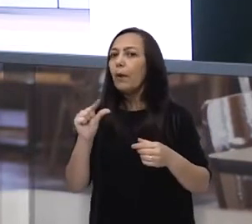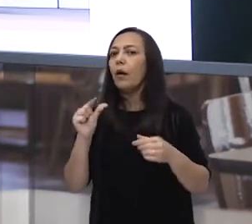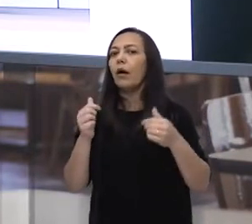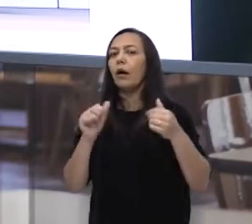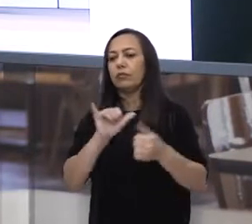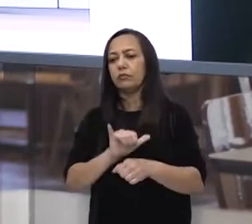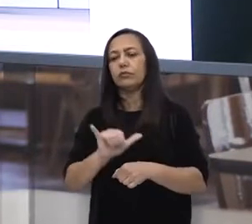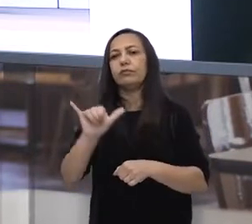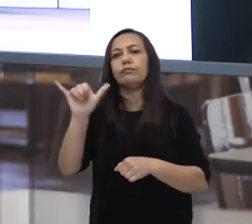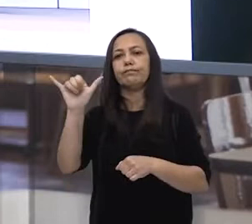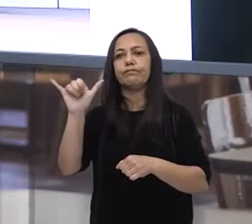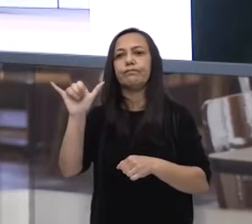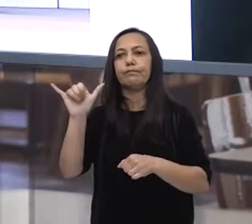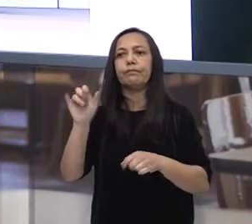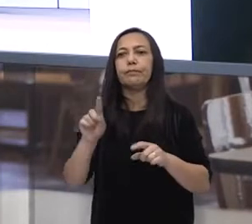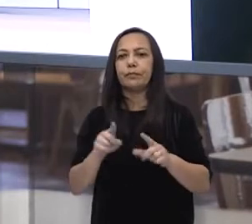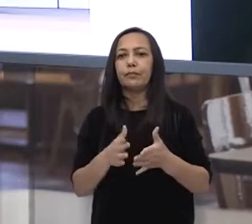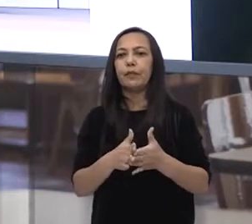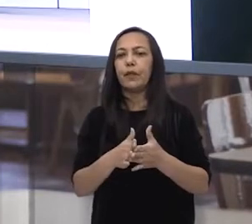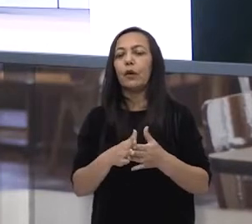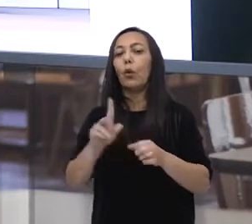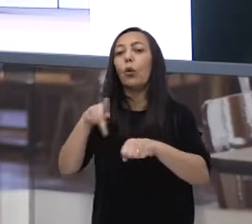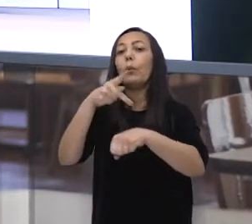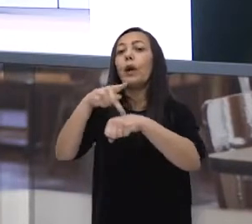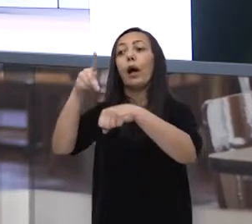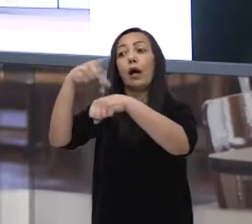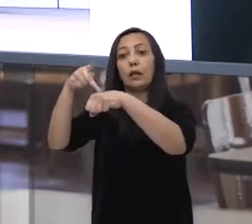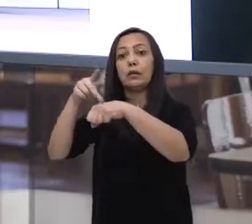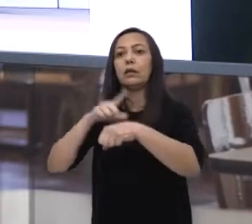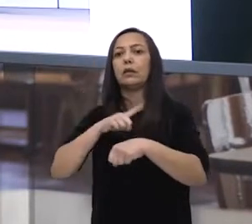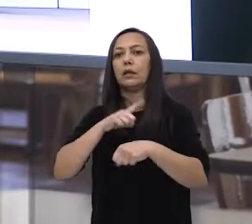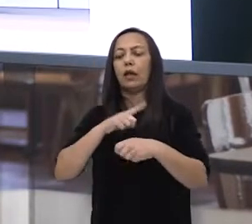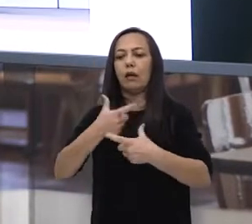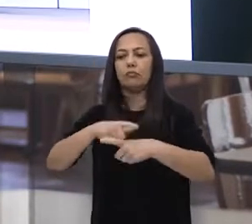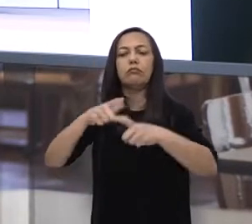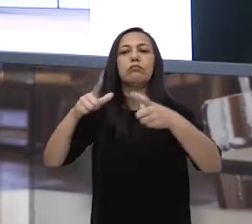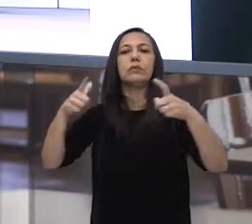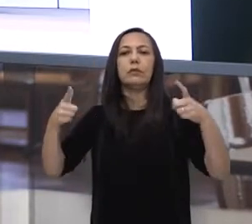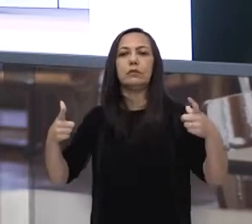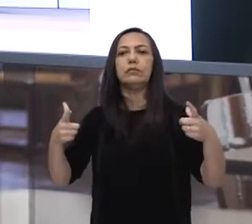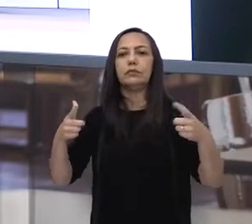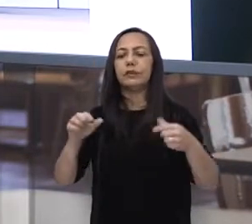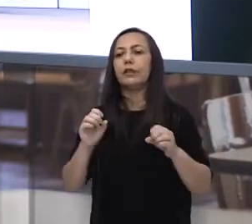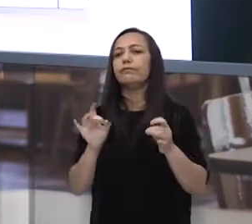são pesadas, intermediárias e de bens. Tá bom? Então,